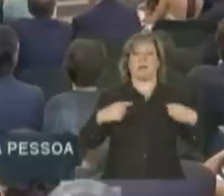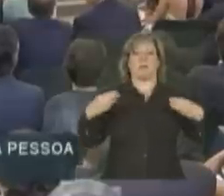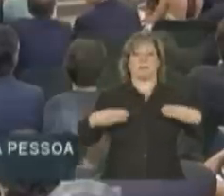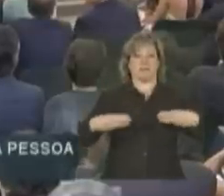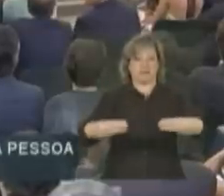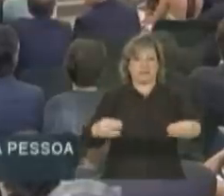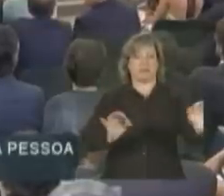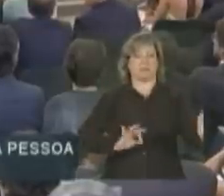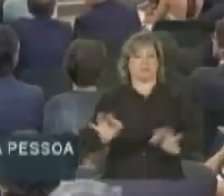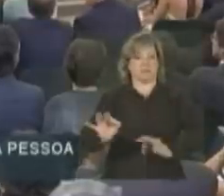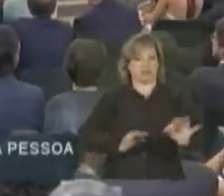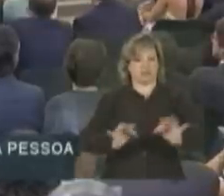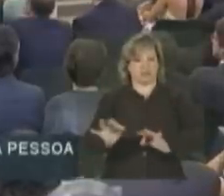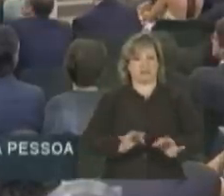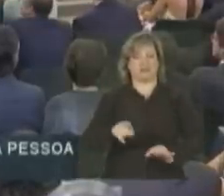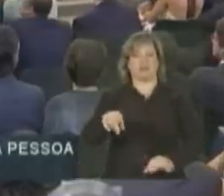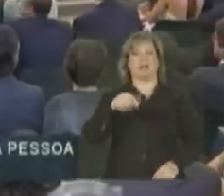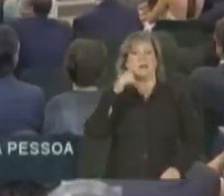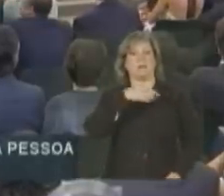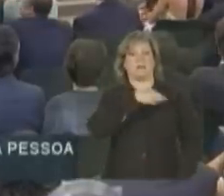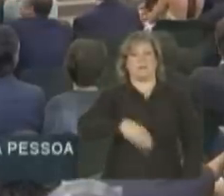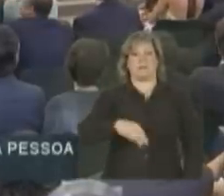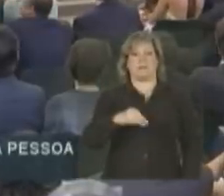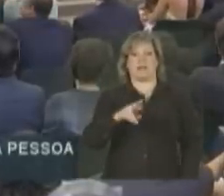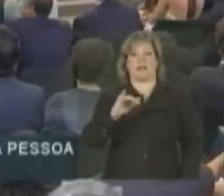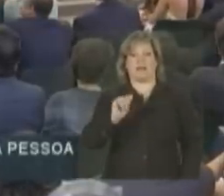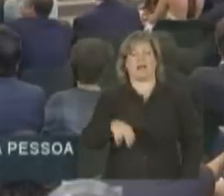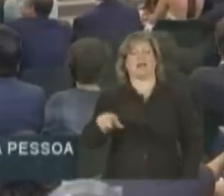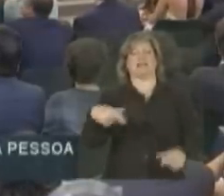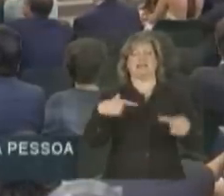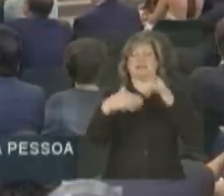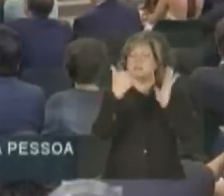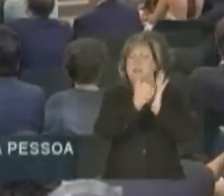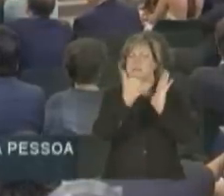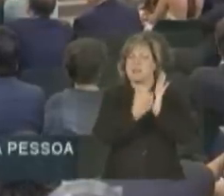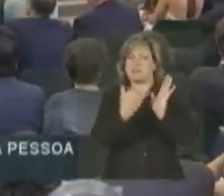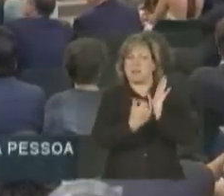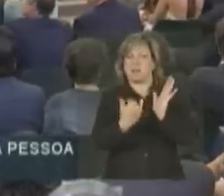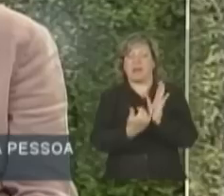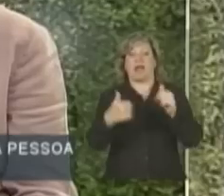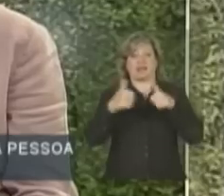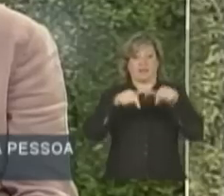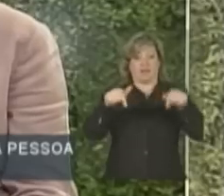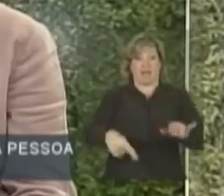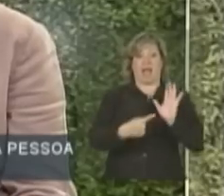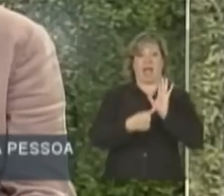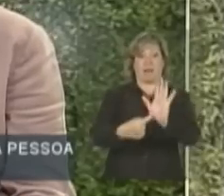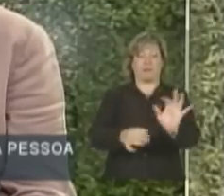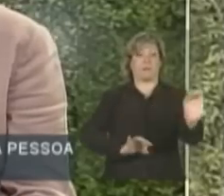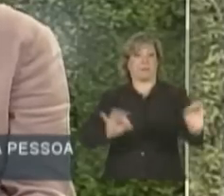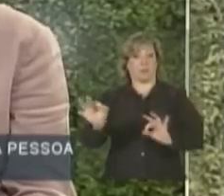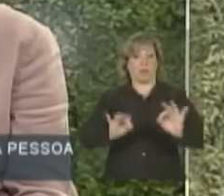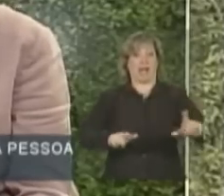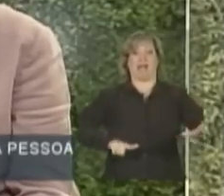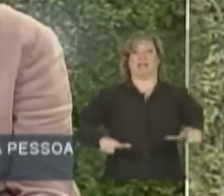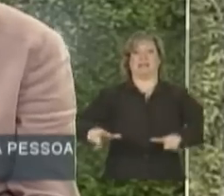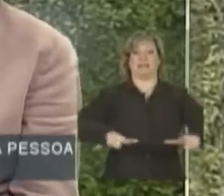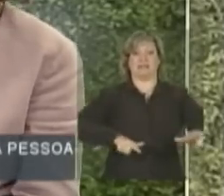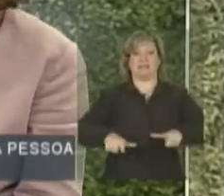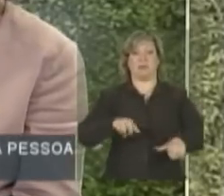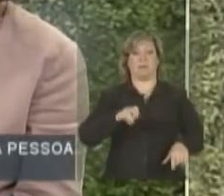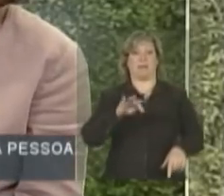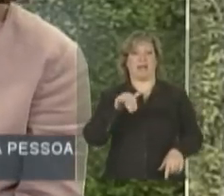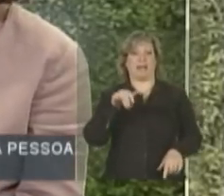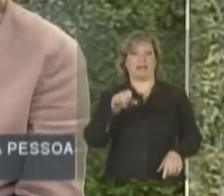Planejamento, ministra Miriam Belchior, trabalhou item a item para que estivéssemos aqui apresentando um plano de ação com metas